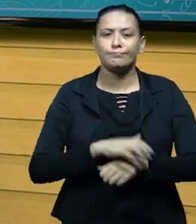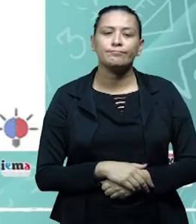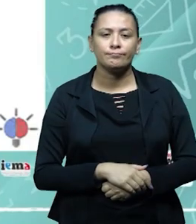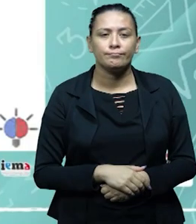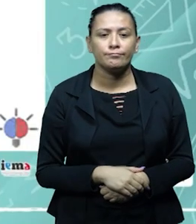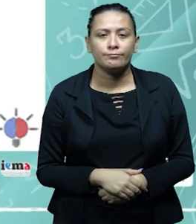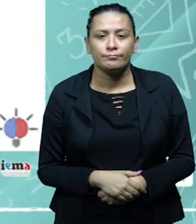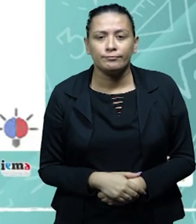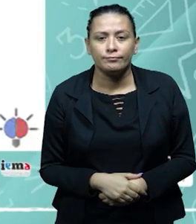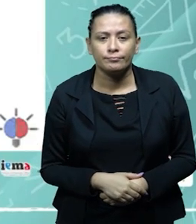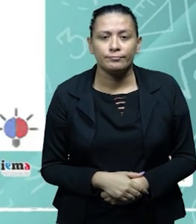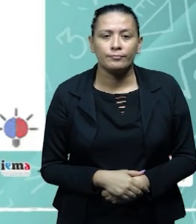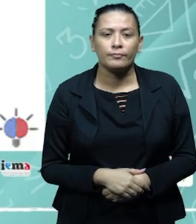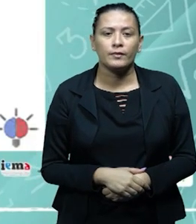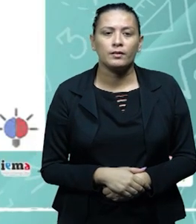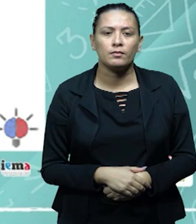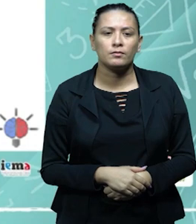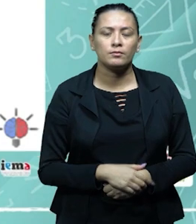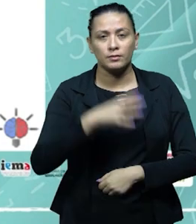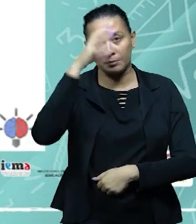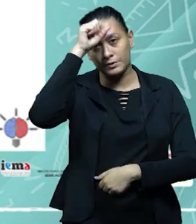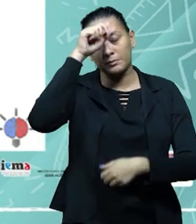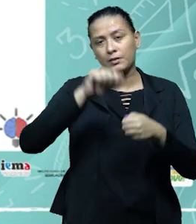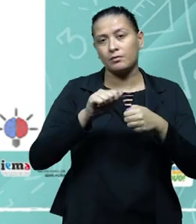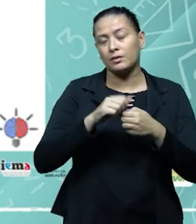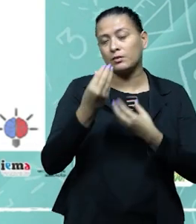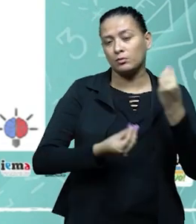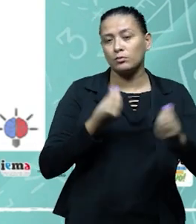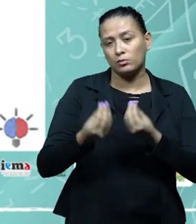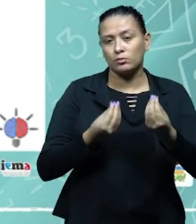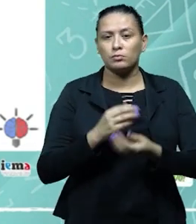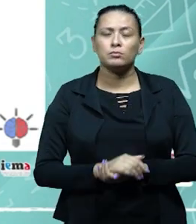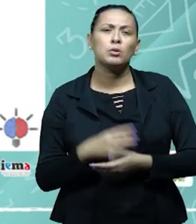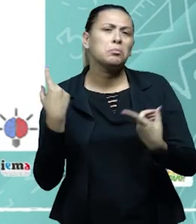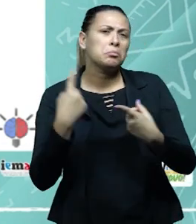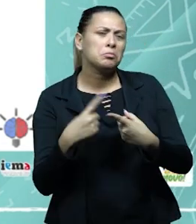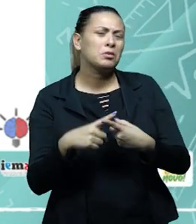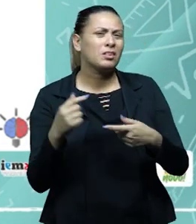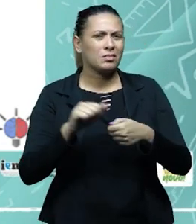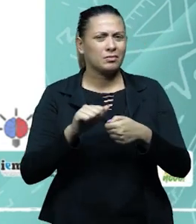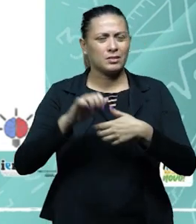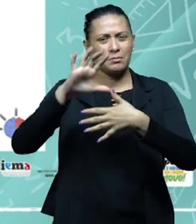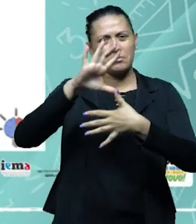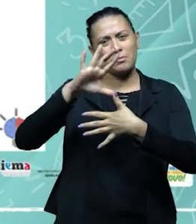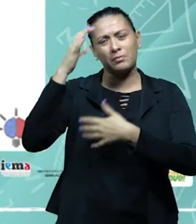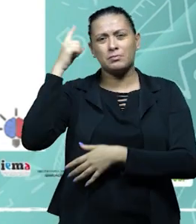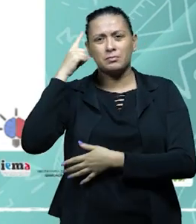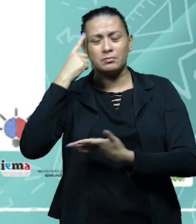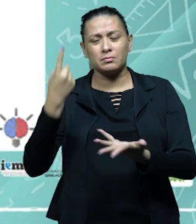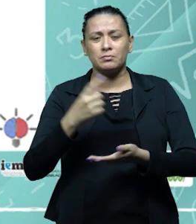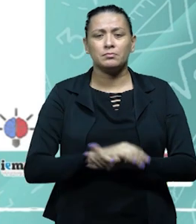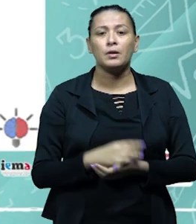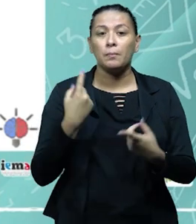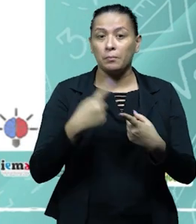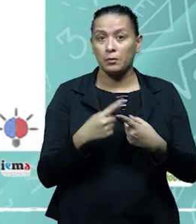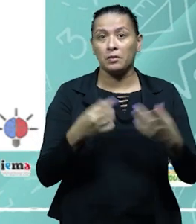pronto então vamos aprender como construir esse mapa mental por primeiramente por fazer o mapa mental